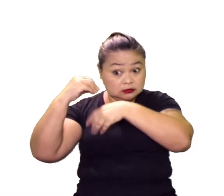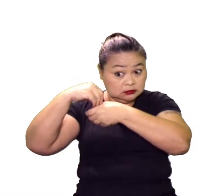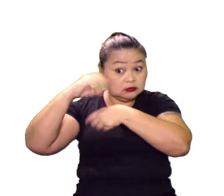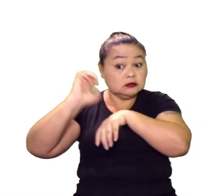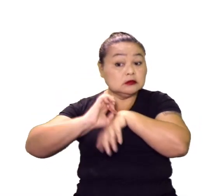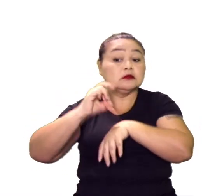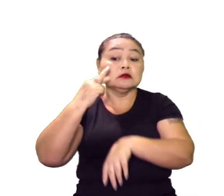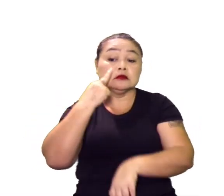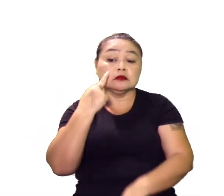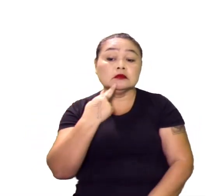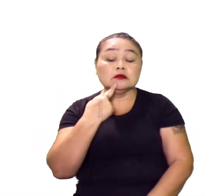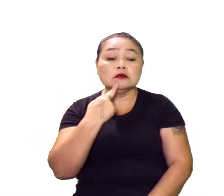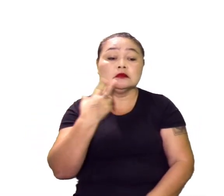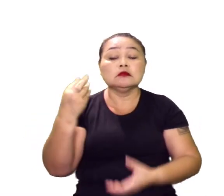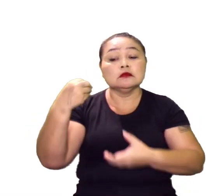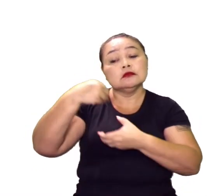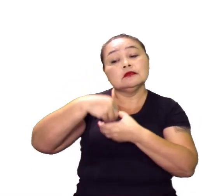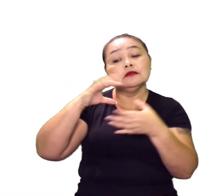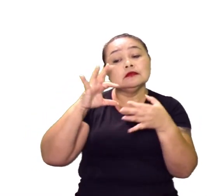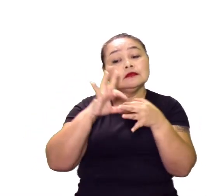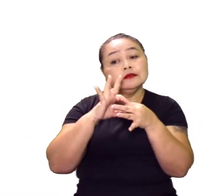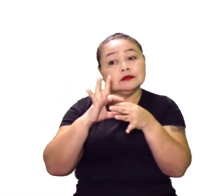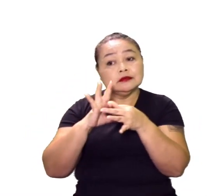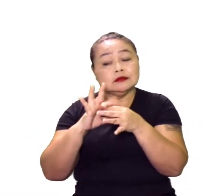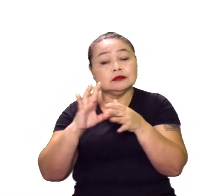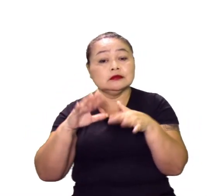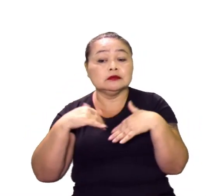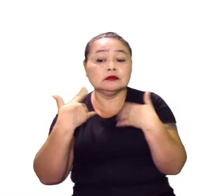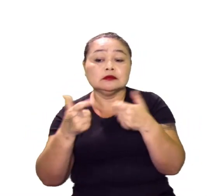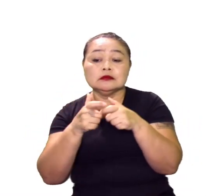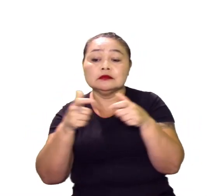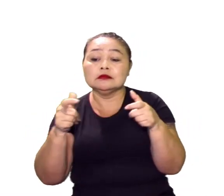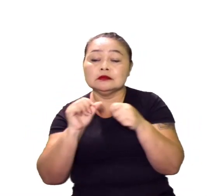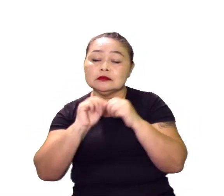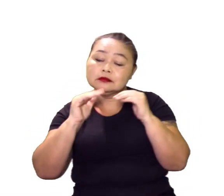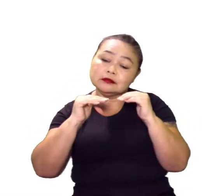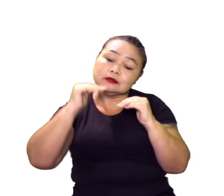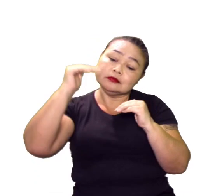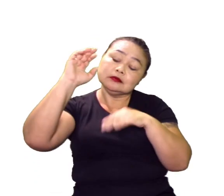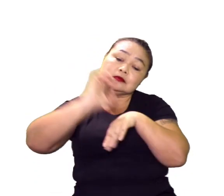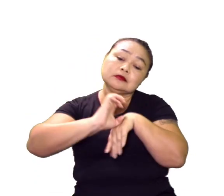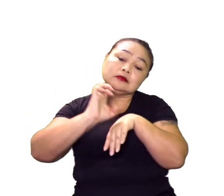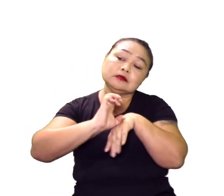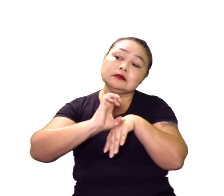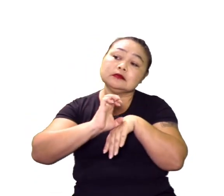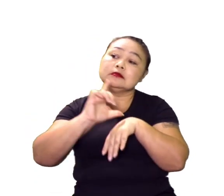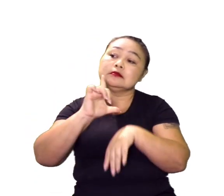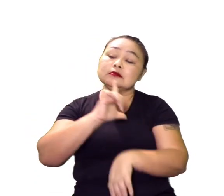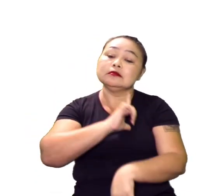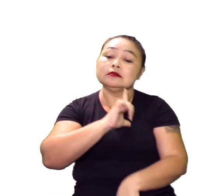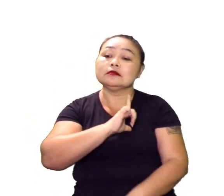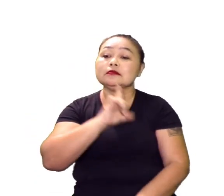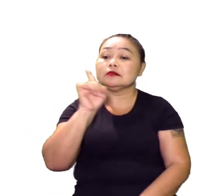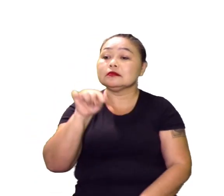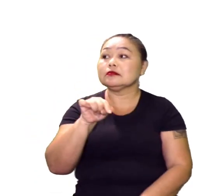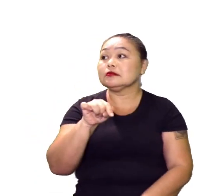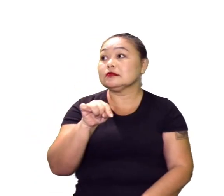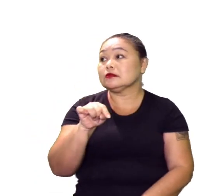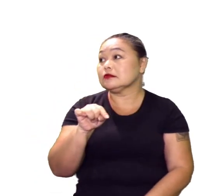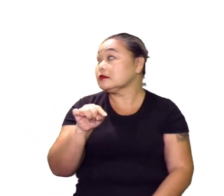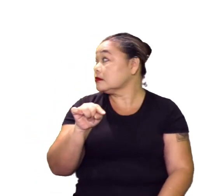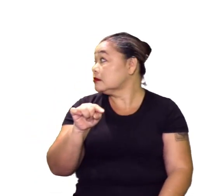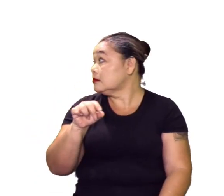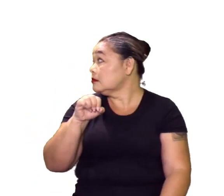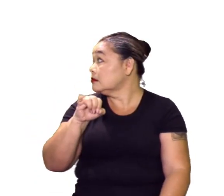ele também está dentro do contexto ou está entre as maiores elevações que o estado possui. Isso. E